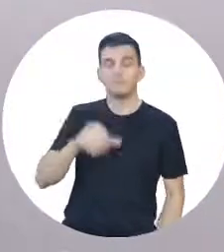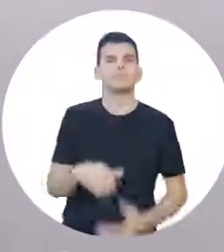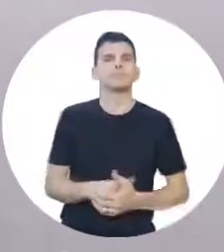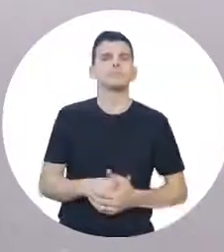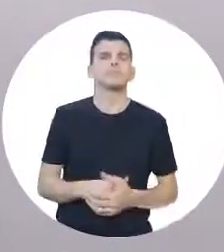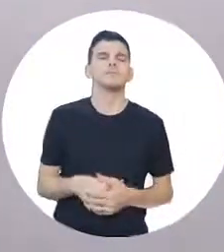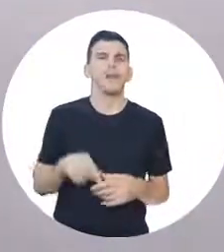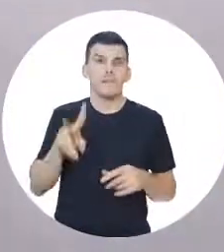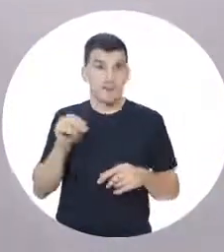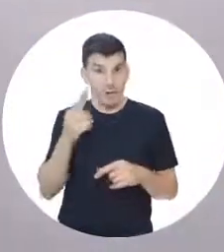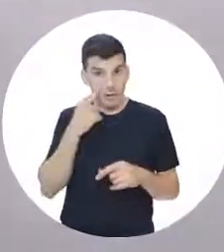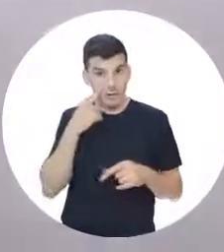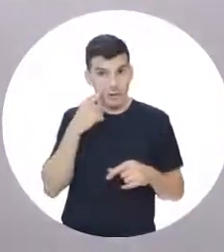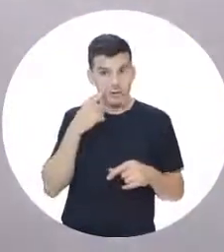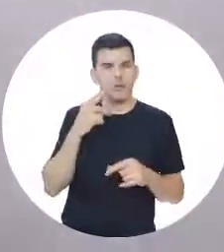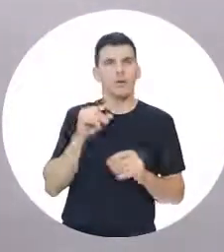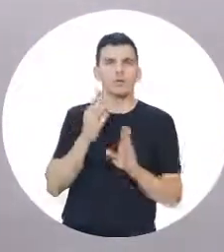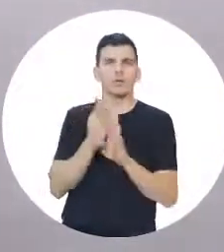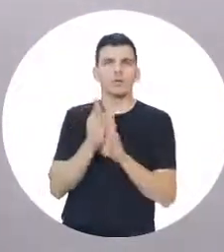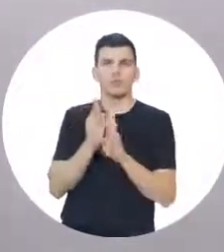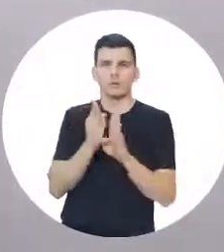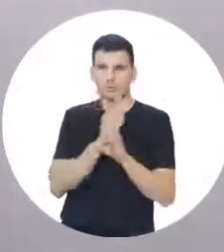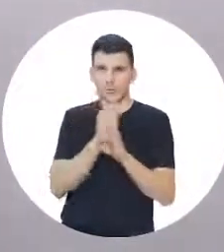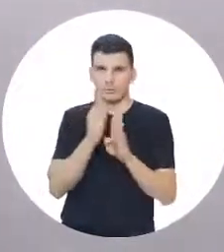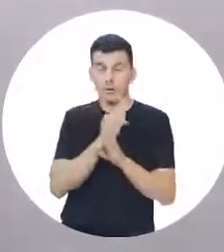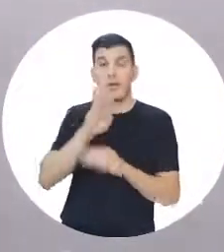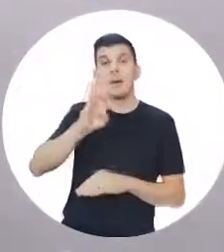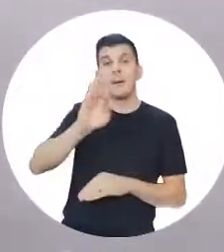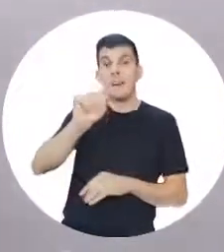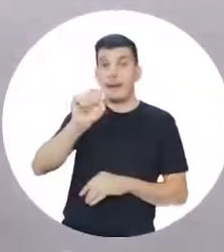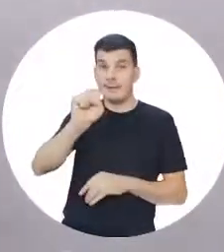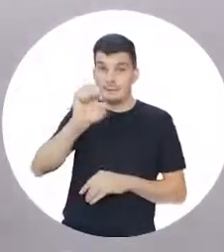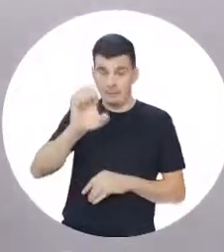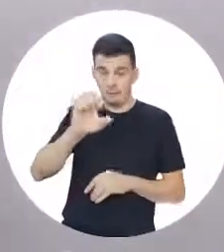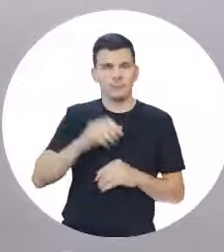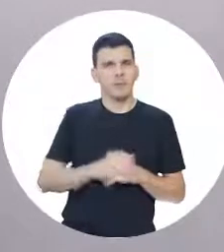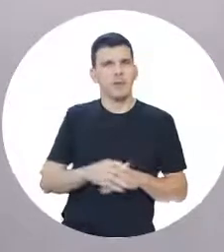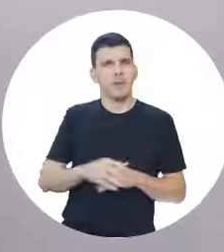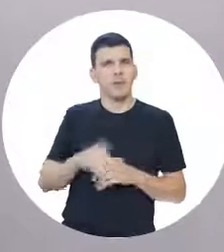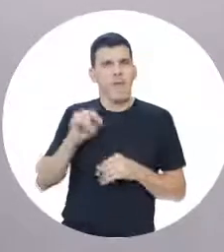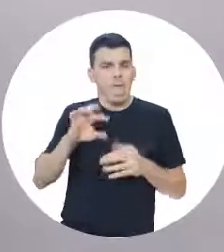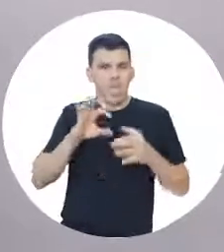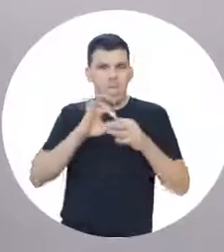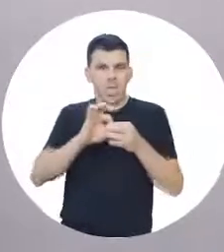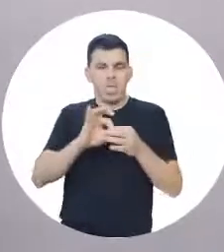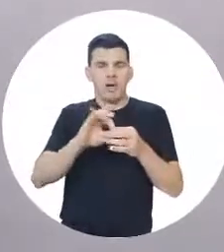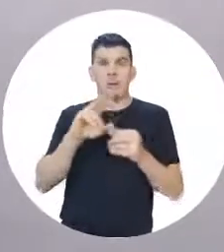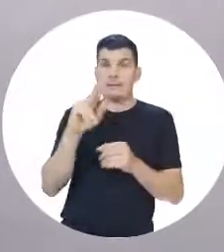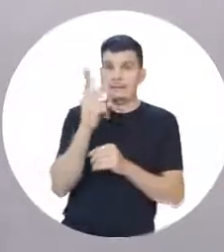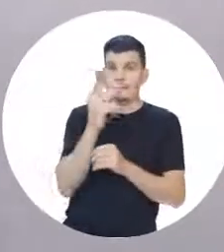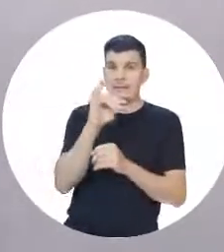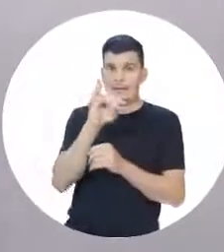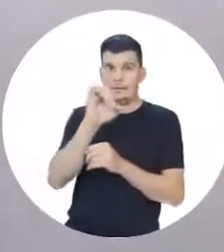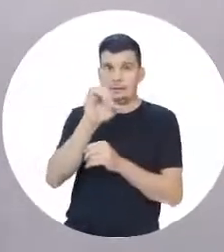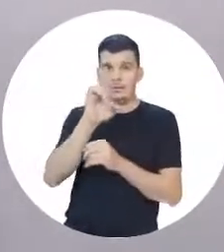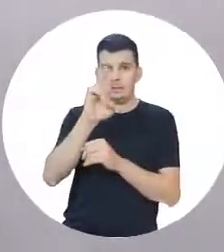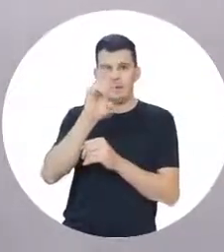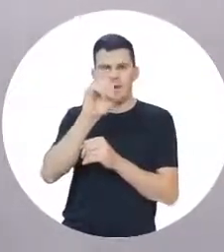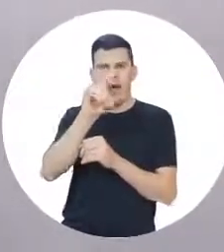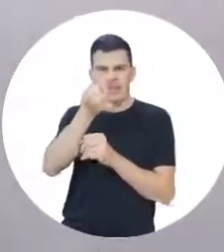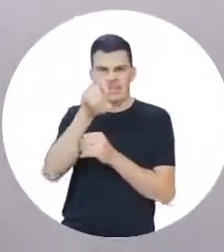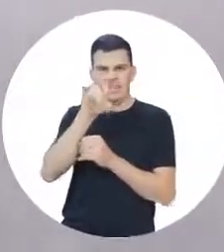os ácidos, a gente vai analisar o contraponto de um ácido, que são as bases. Bases ou